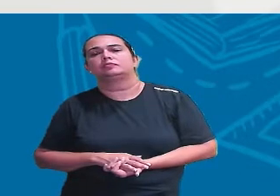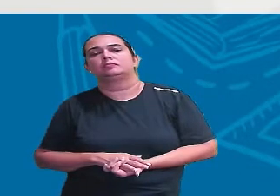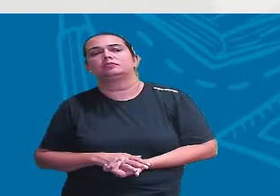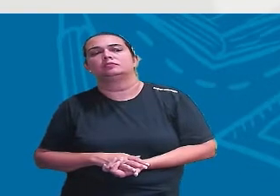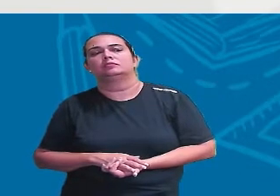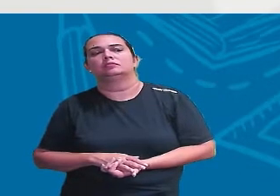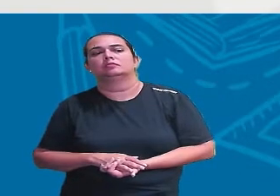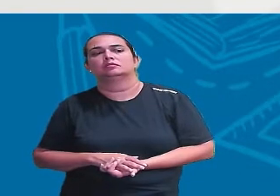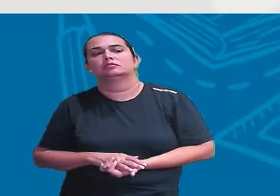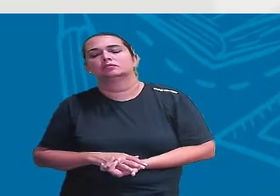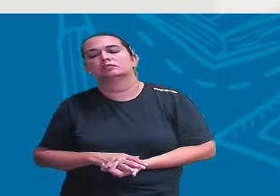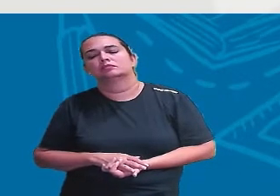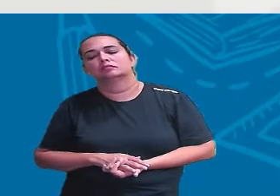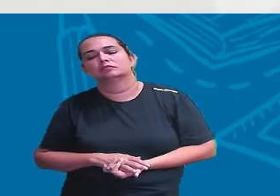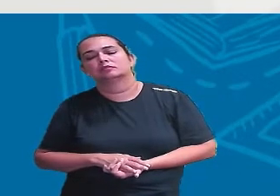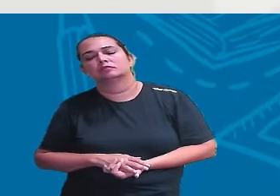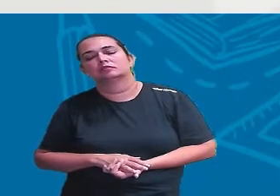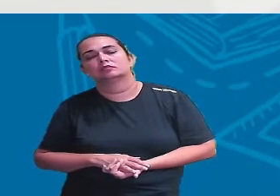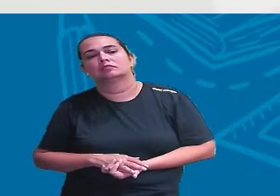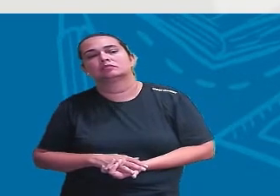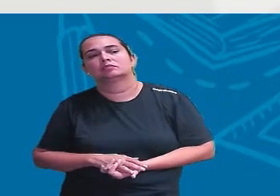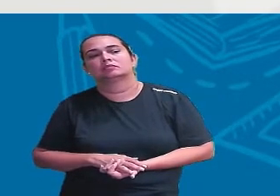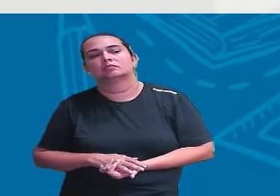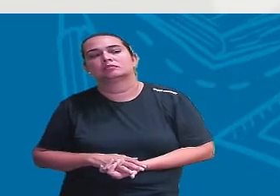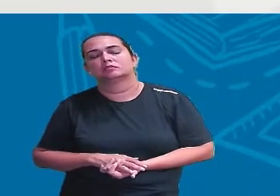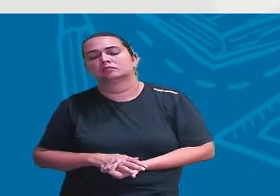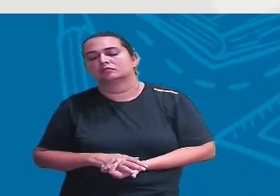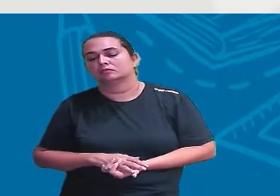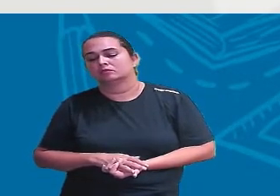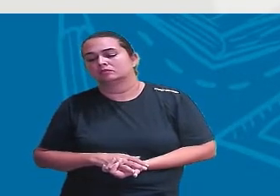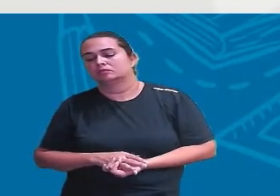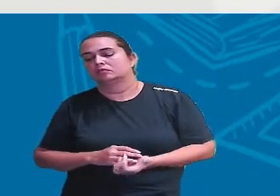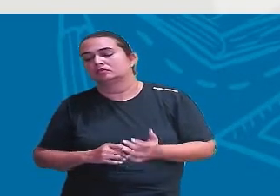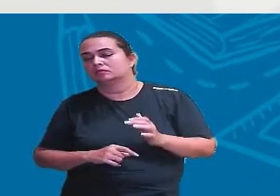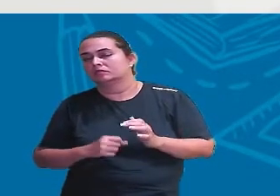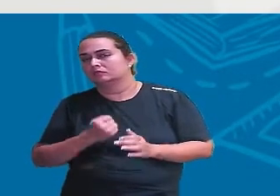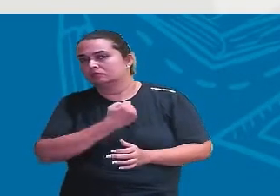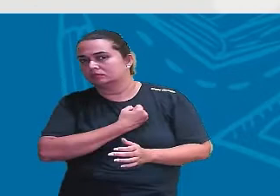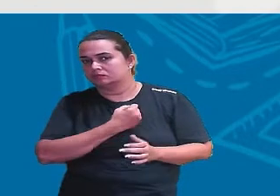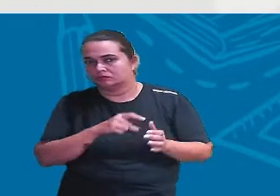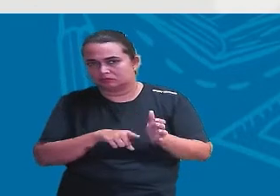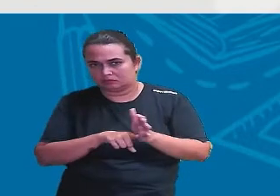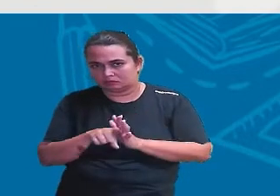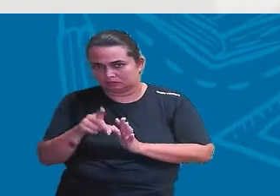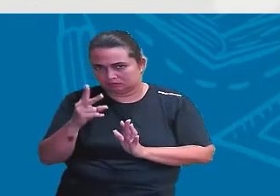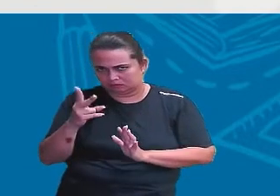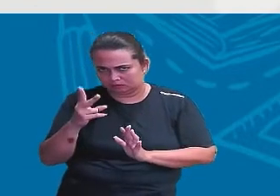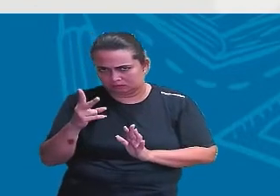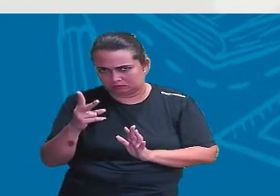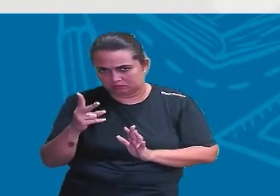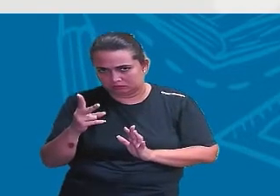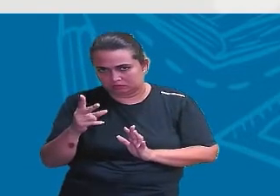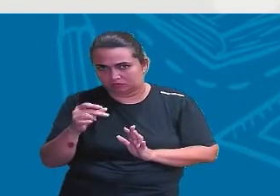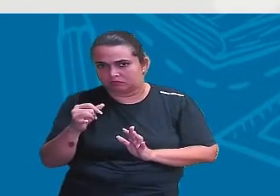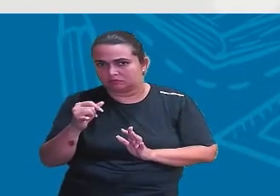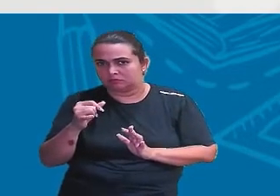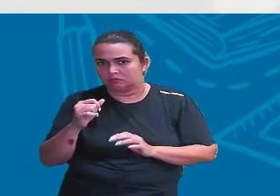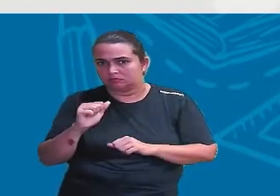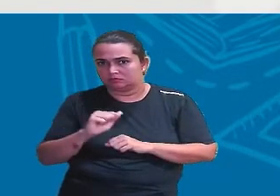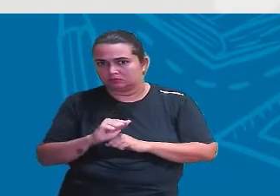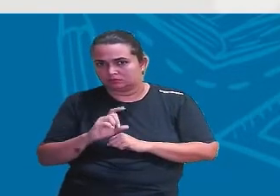ligação. E na segunda, será que é isso mesmo a explicação sobre adjetivos,